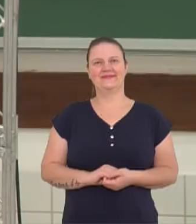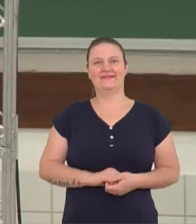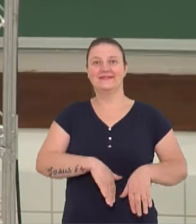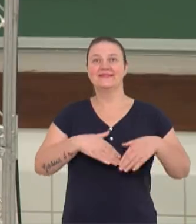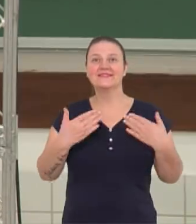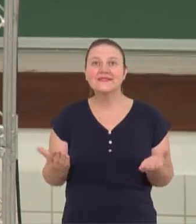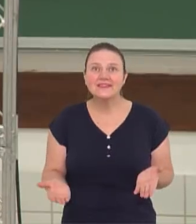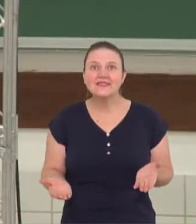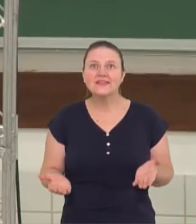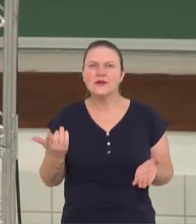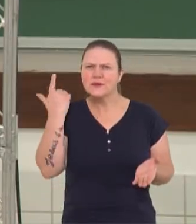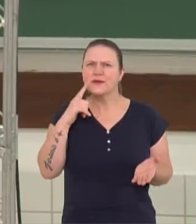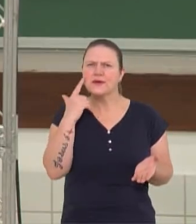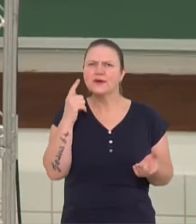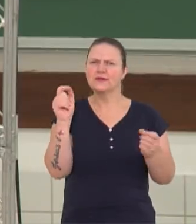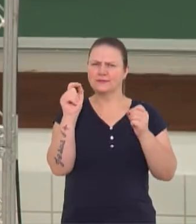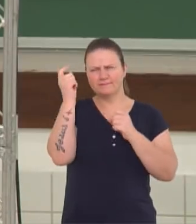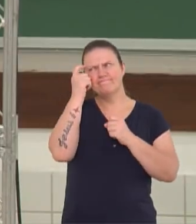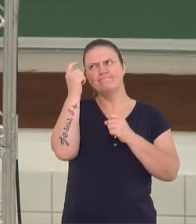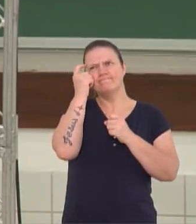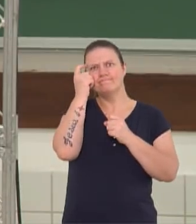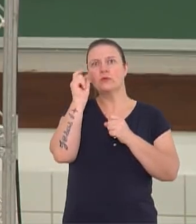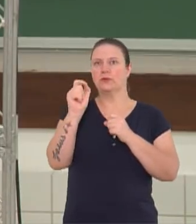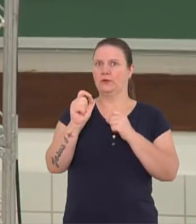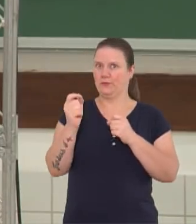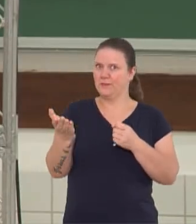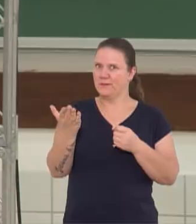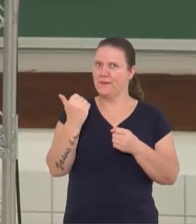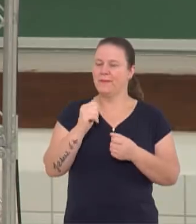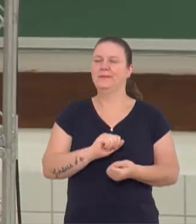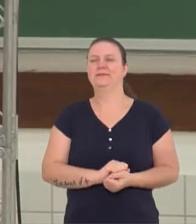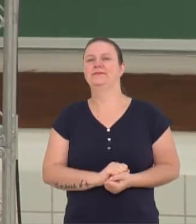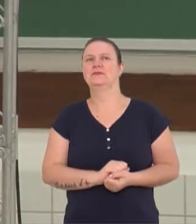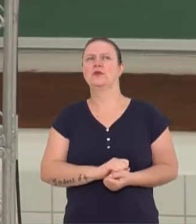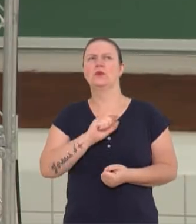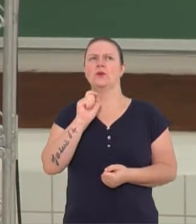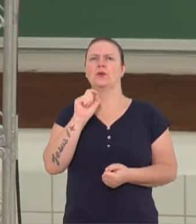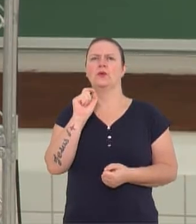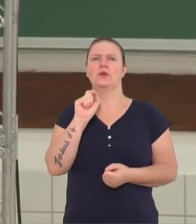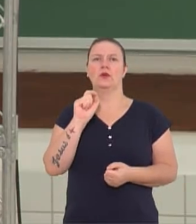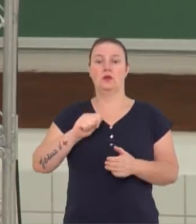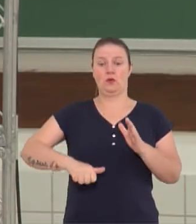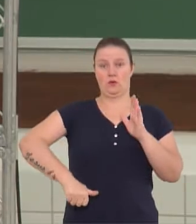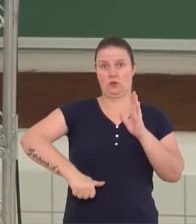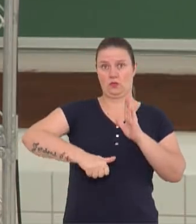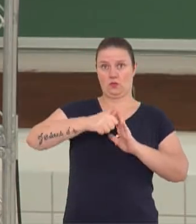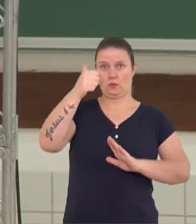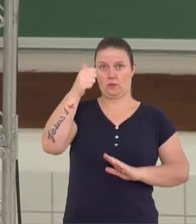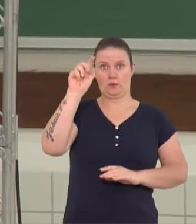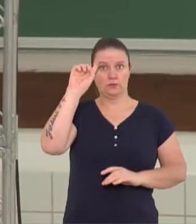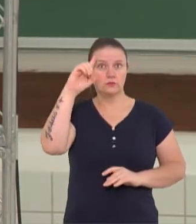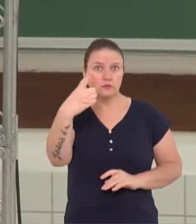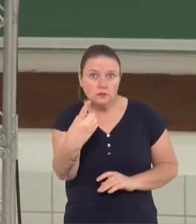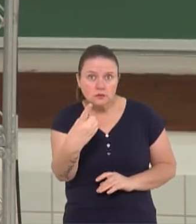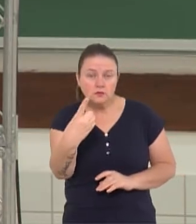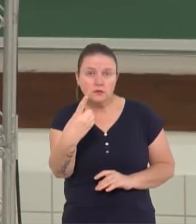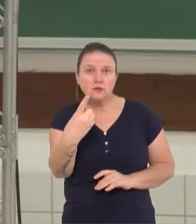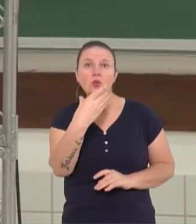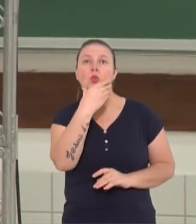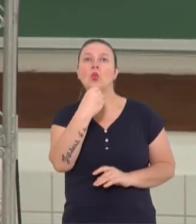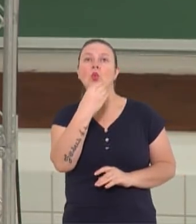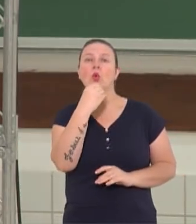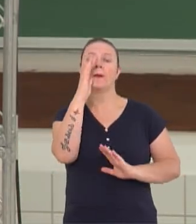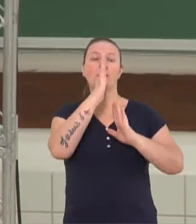E aí, pessoal, conseguiram pensar? Então, vamos lá. O que estava escrito? No primeiro dia,